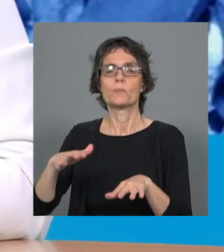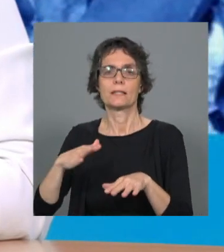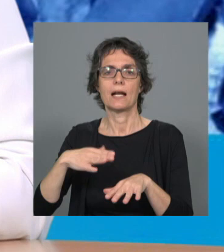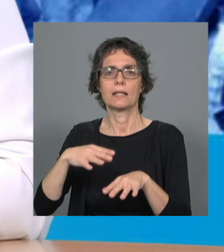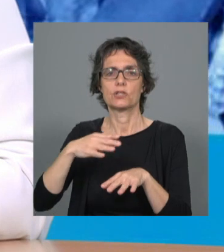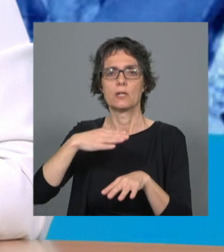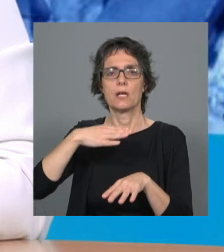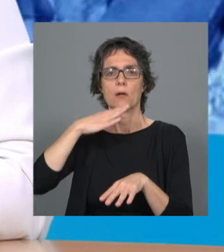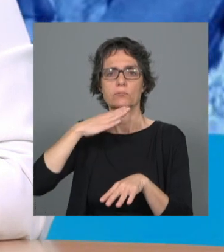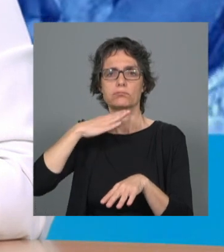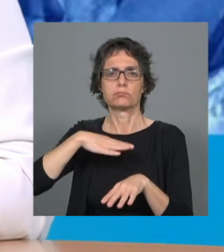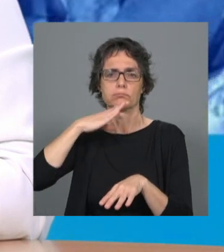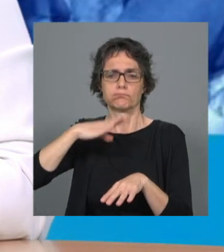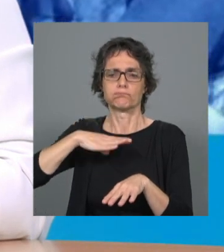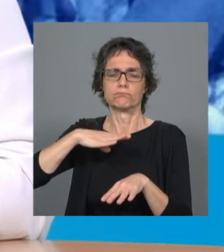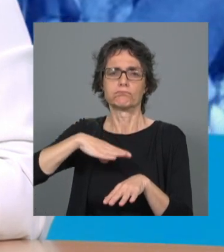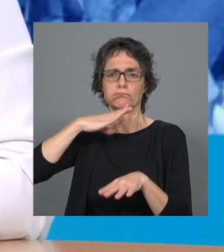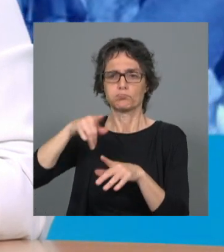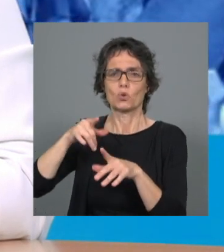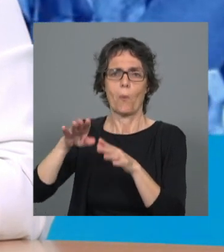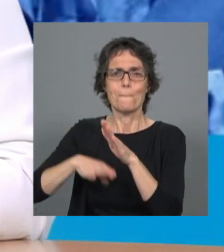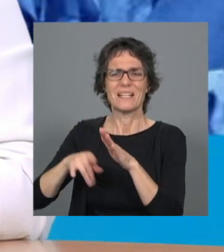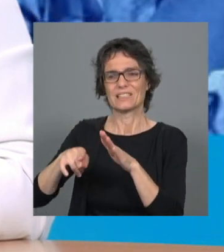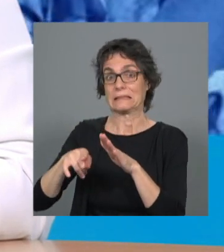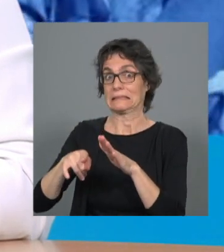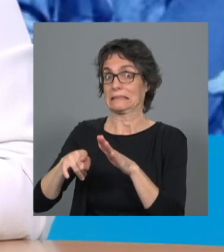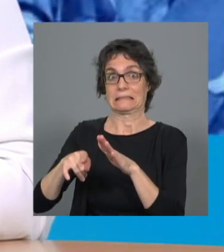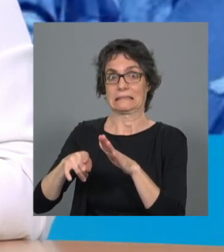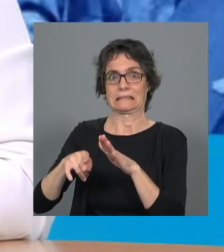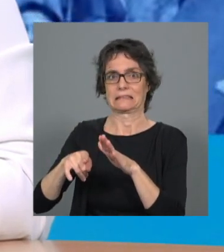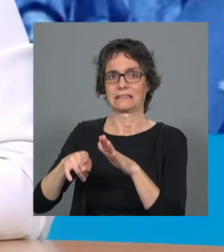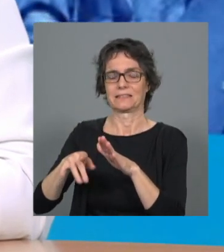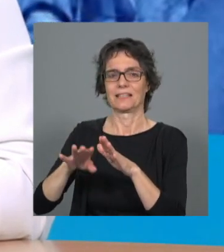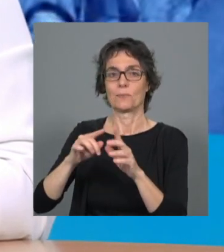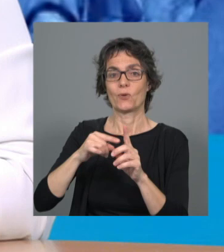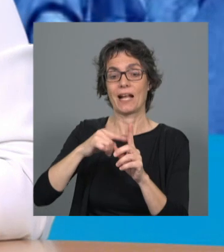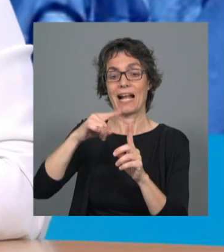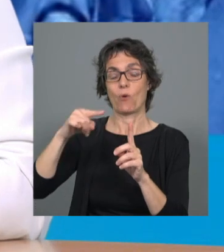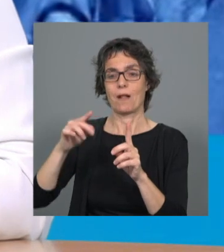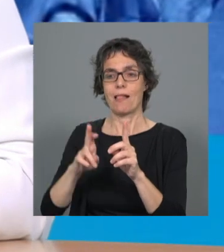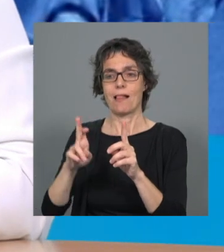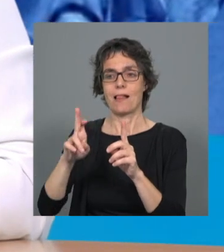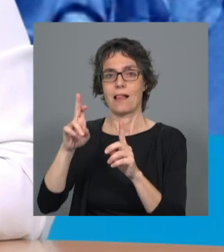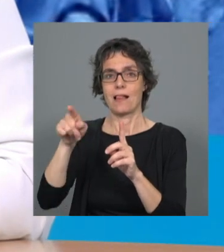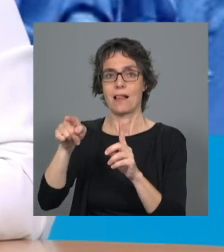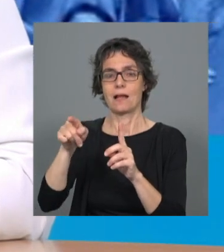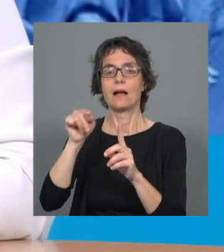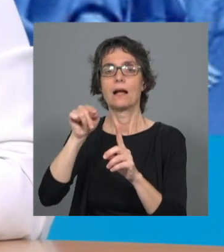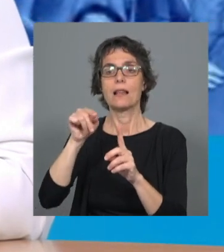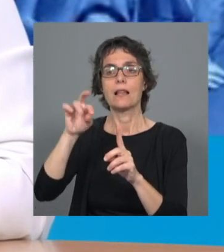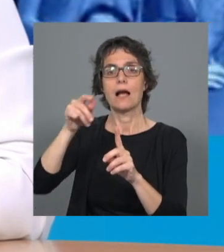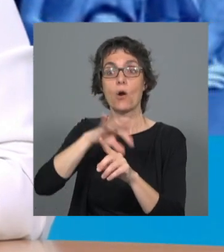mas o índice de internamentos também começa a subir em Lisboa e há casos de internamentos de